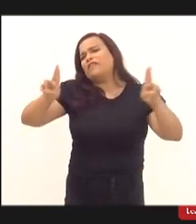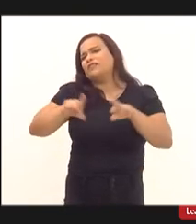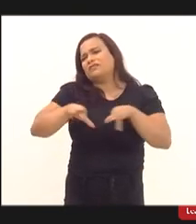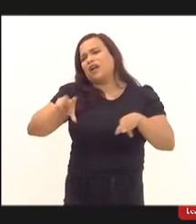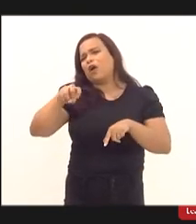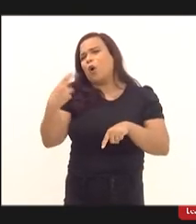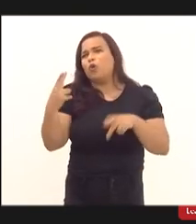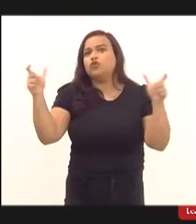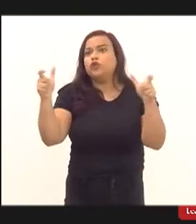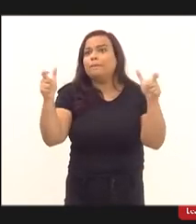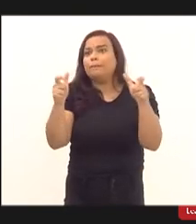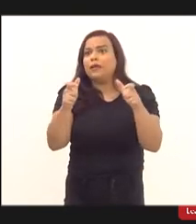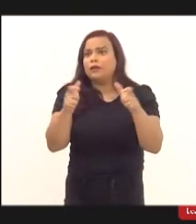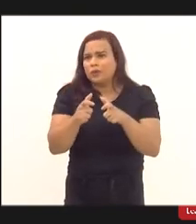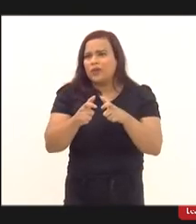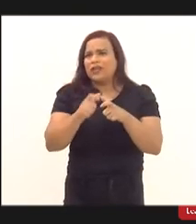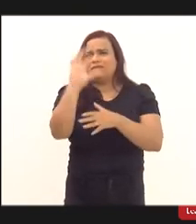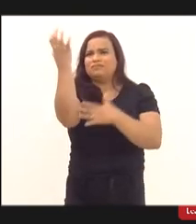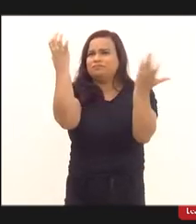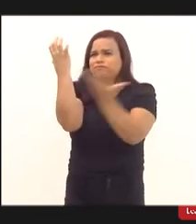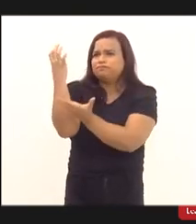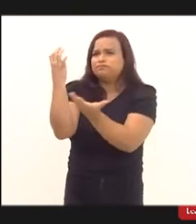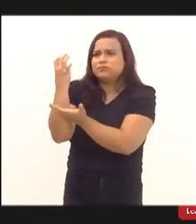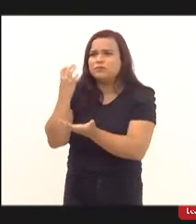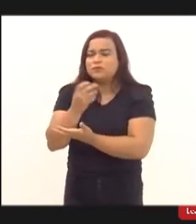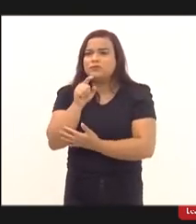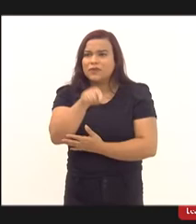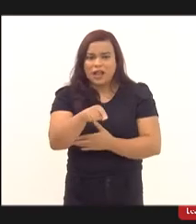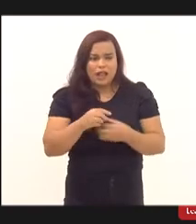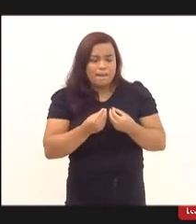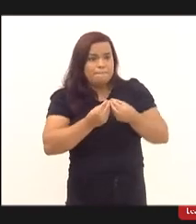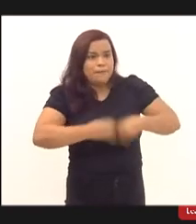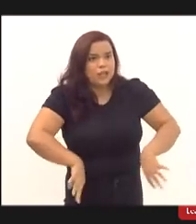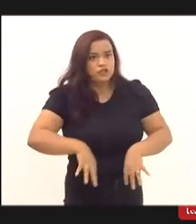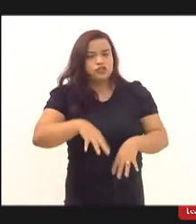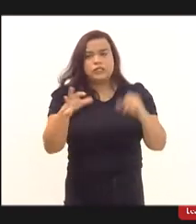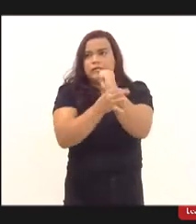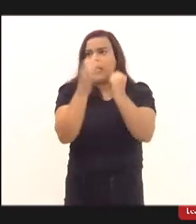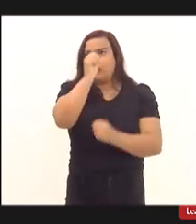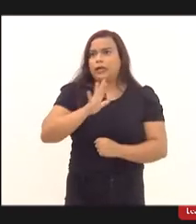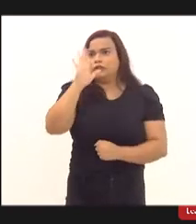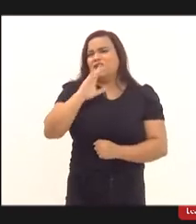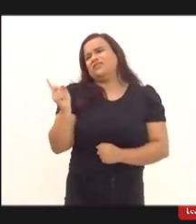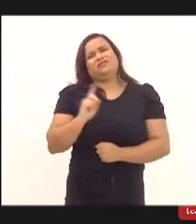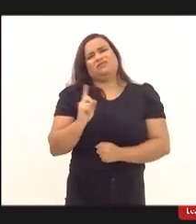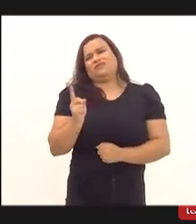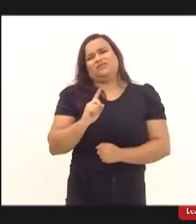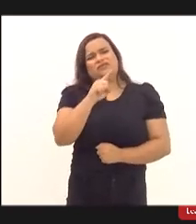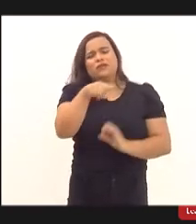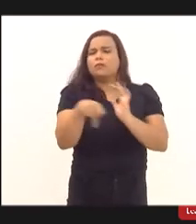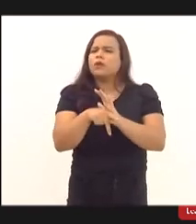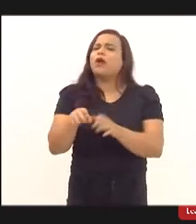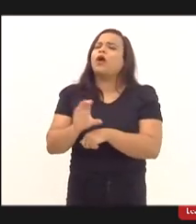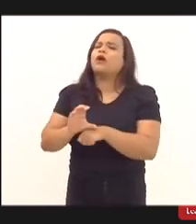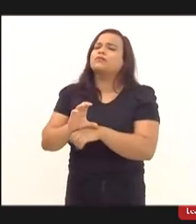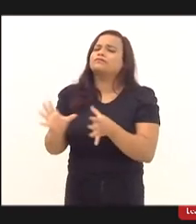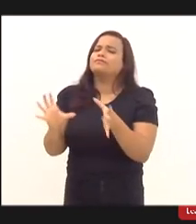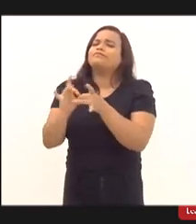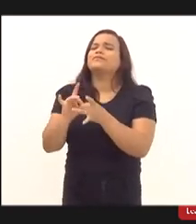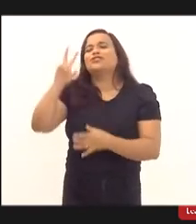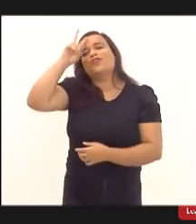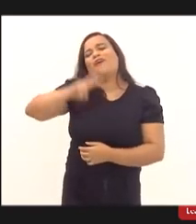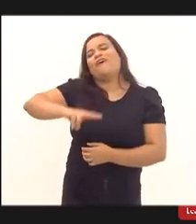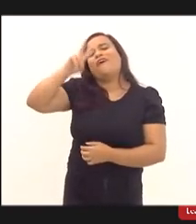afeta a segurança nacional e nada isso constitui a memória a história essência da nossa civilização